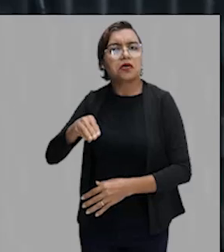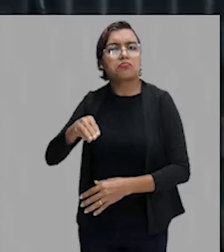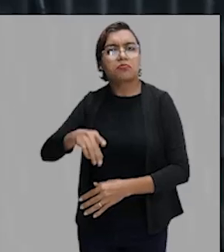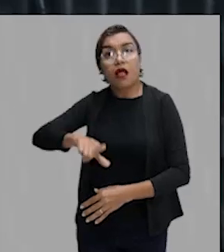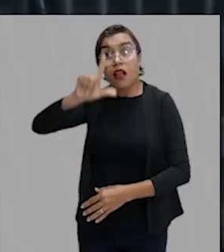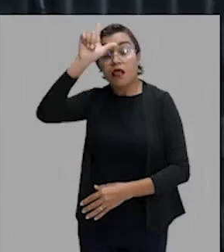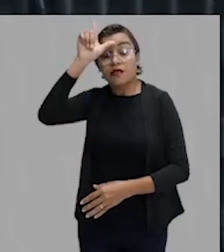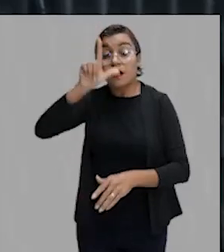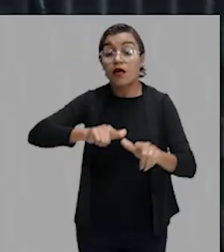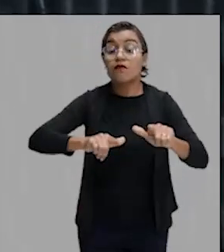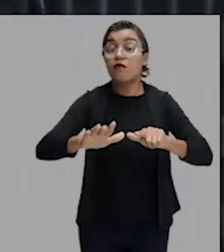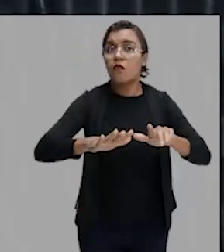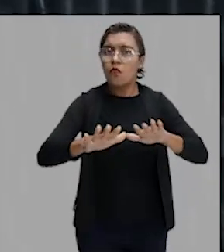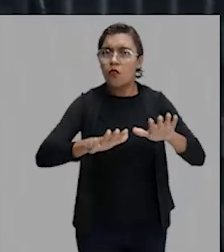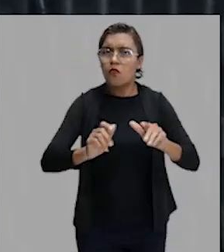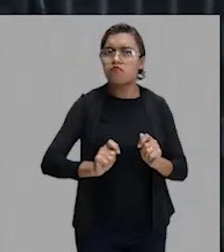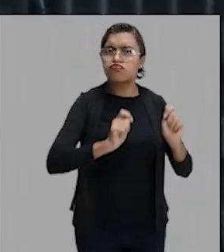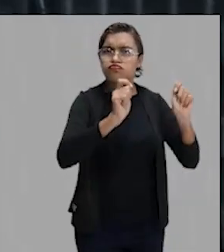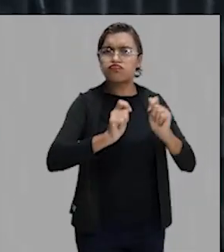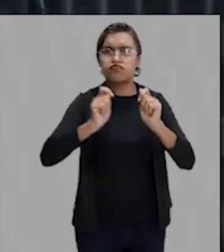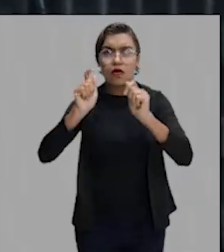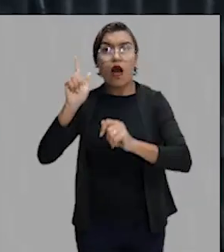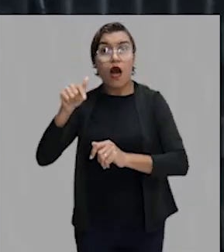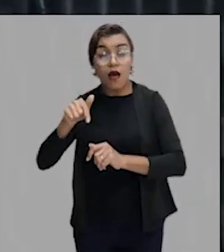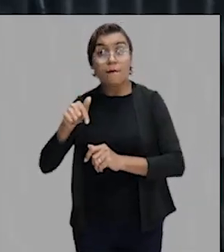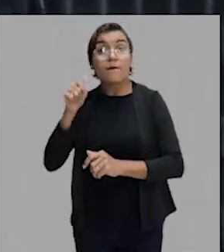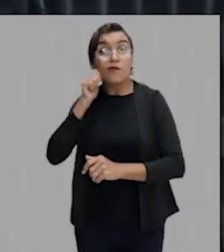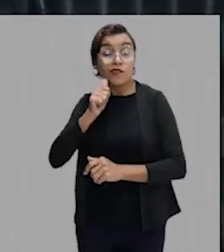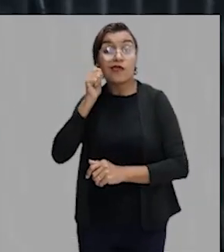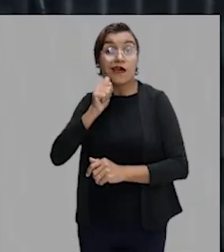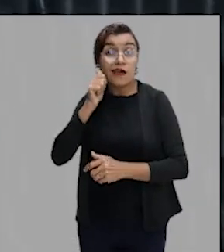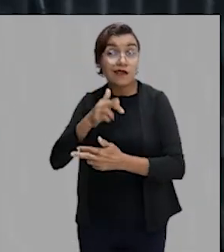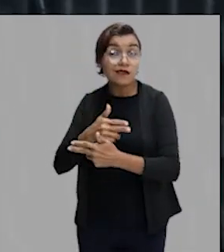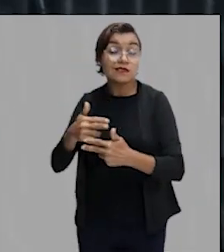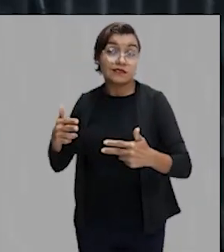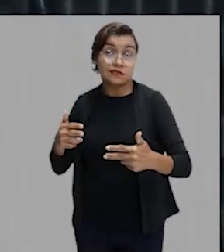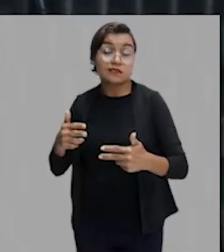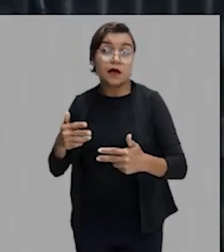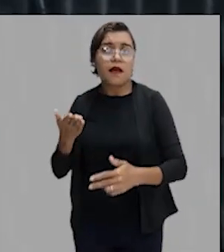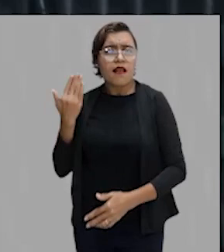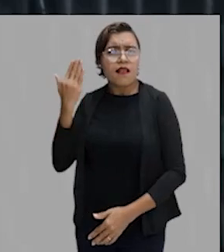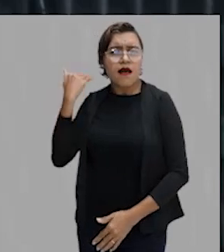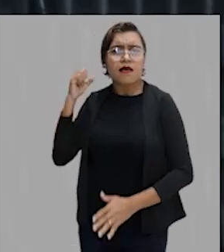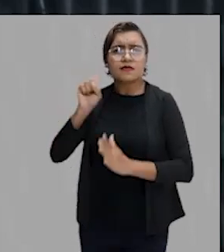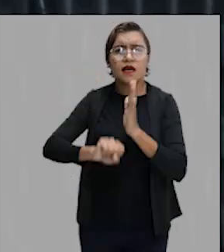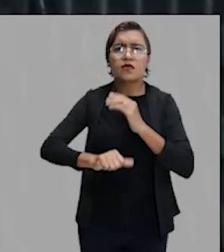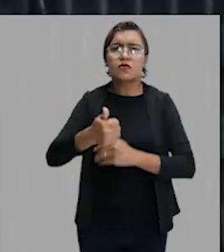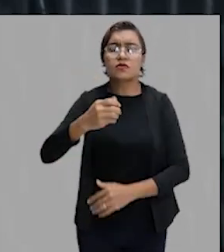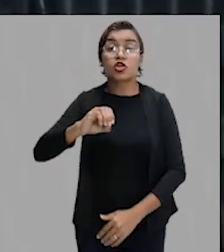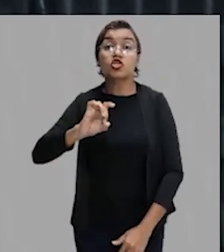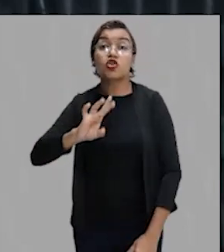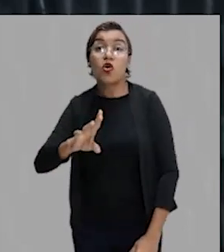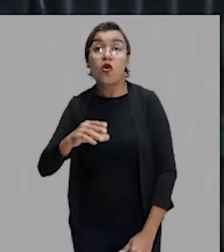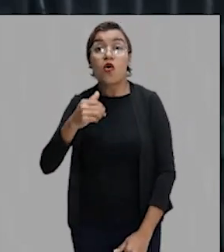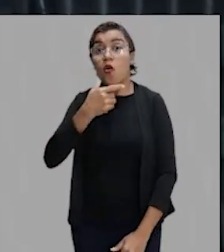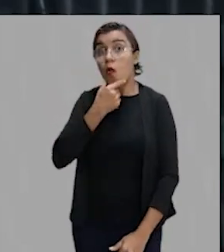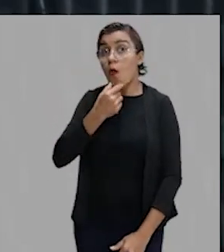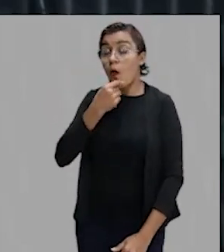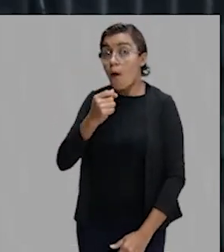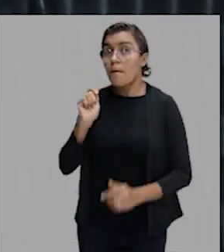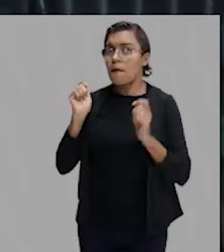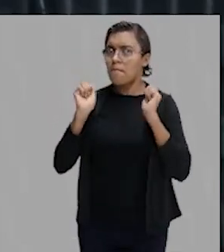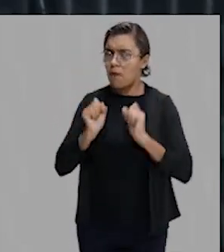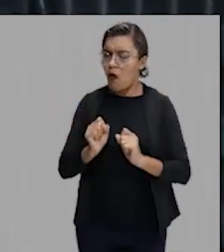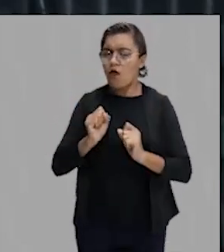mulheres. Porque lá no século XIX, só os homens podiam votar. Nos países onde existia essa possibilidade